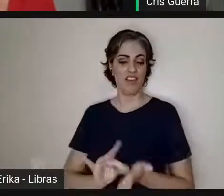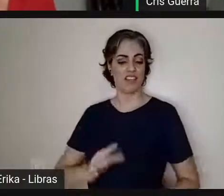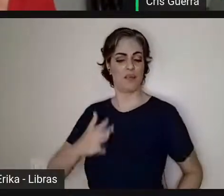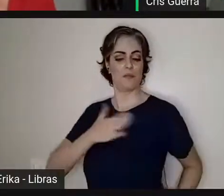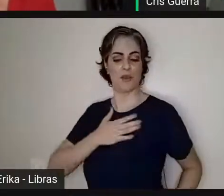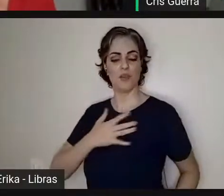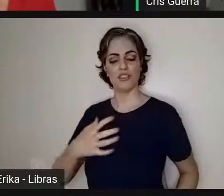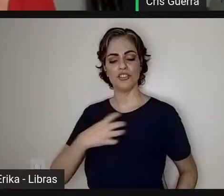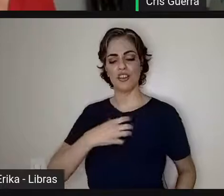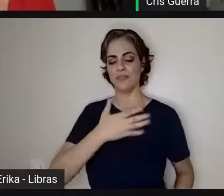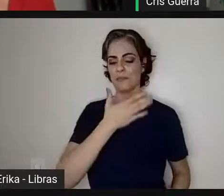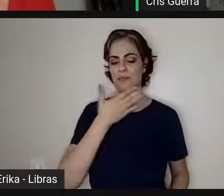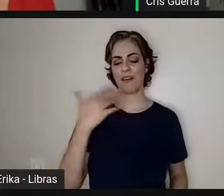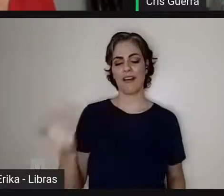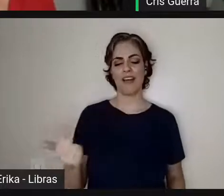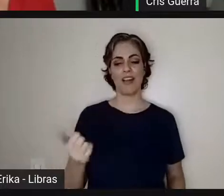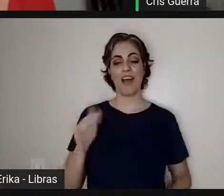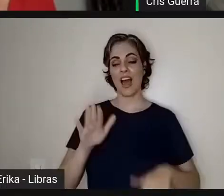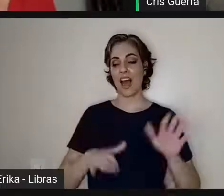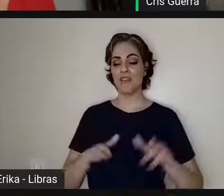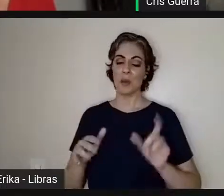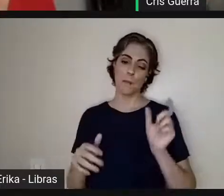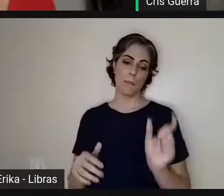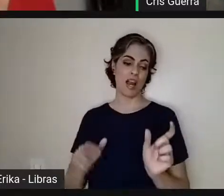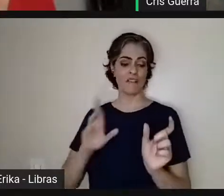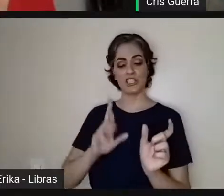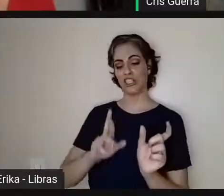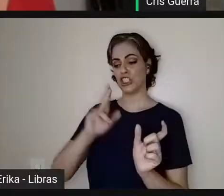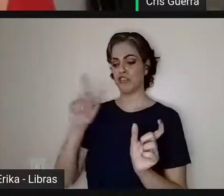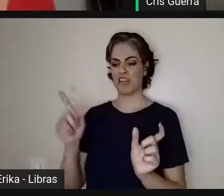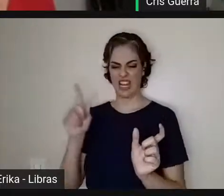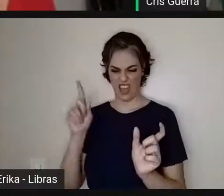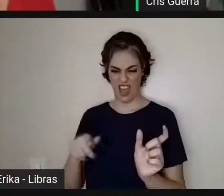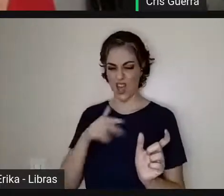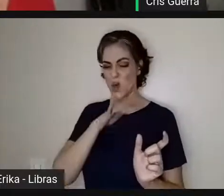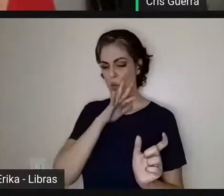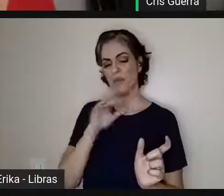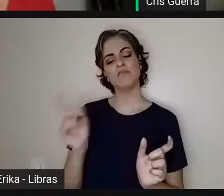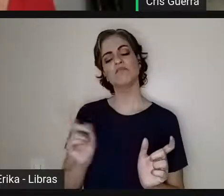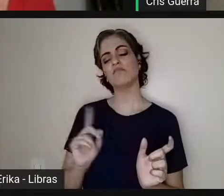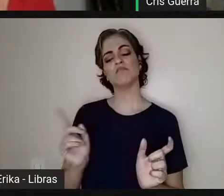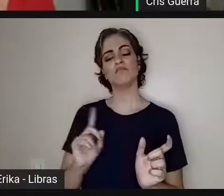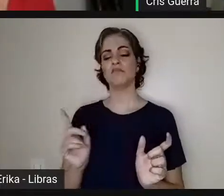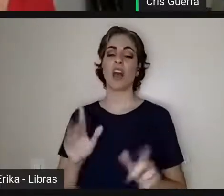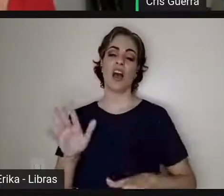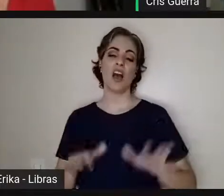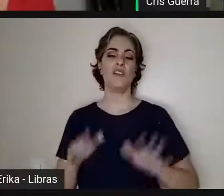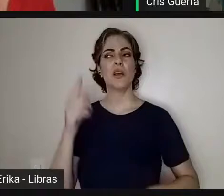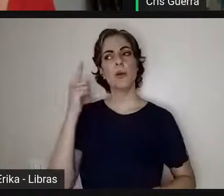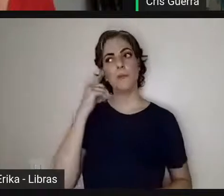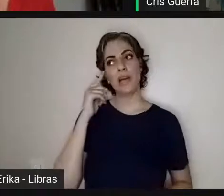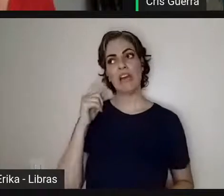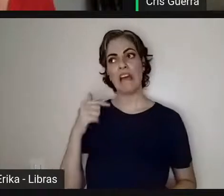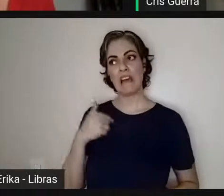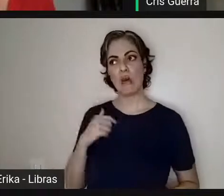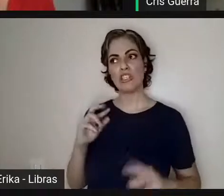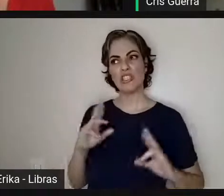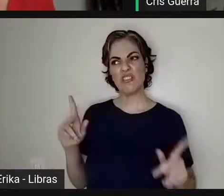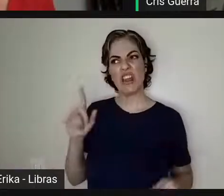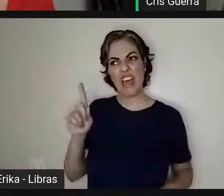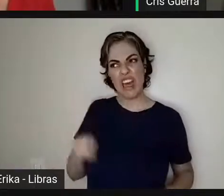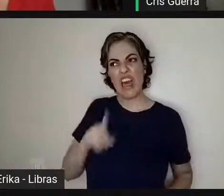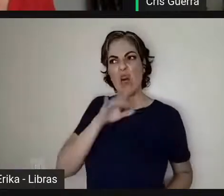Nem sempre a palavra diferente precisa ser algo ruim. A gente tem uma tendência de achar que o diferente é ruim. A gente tem